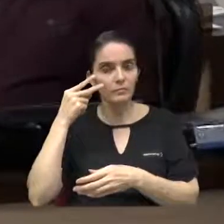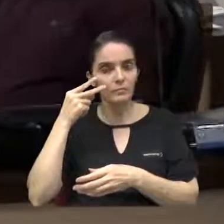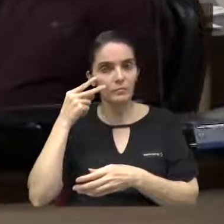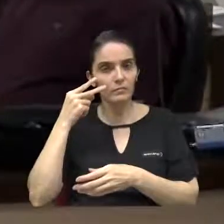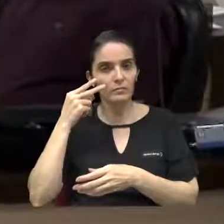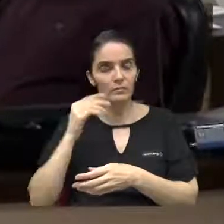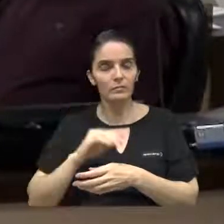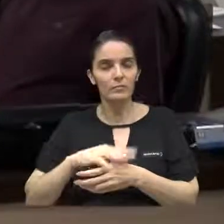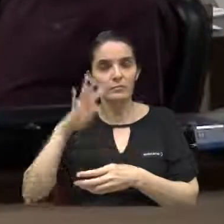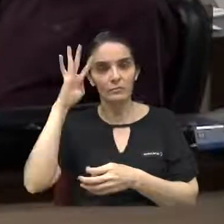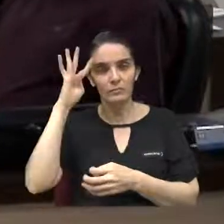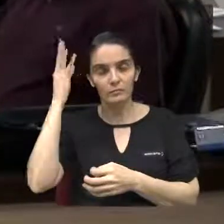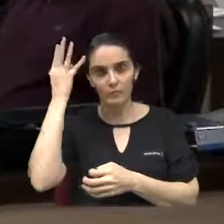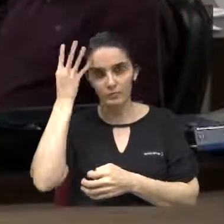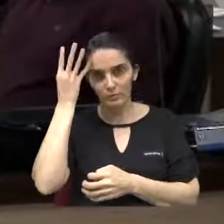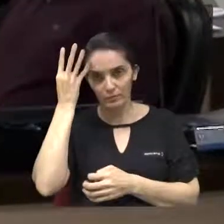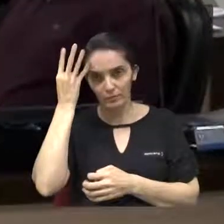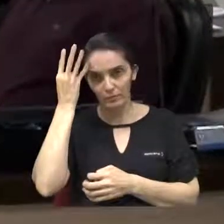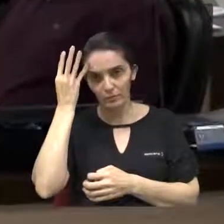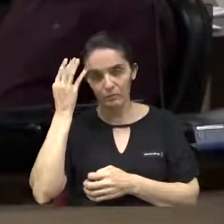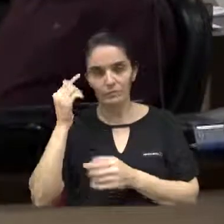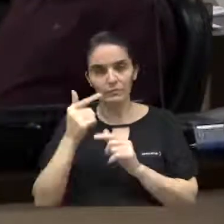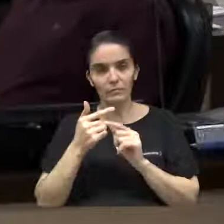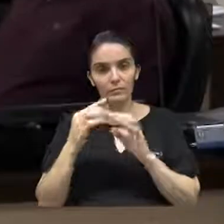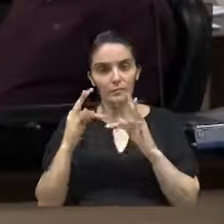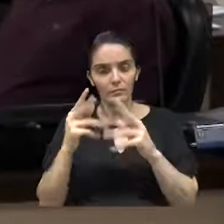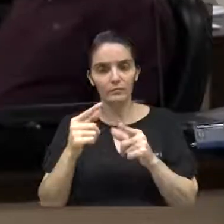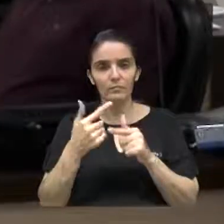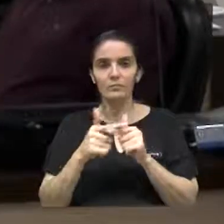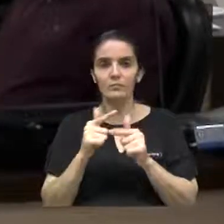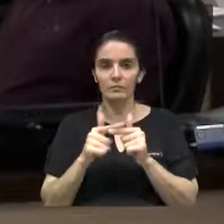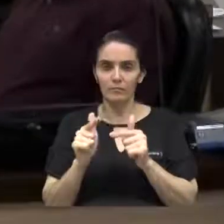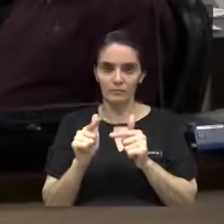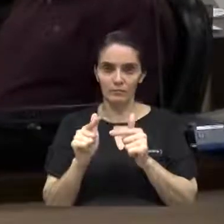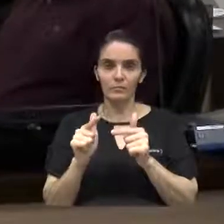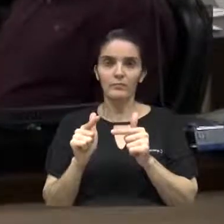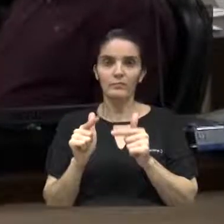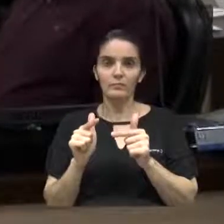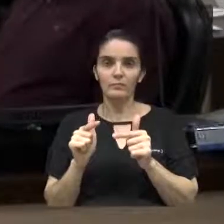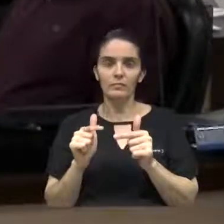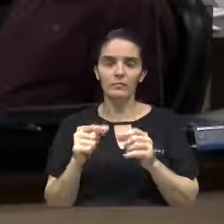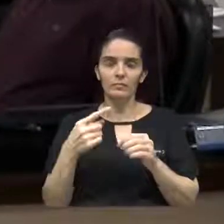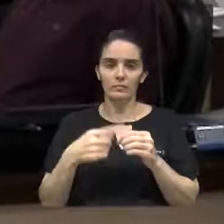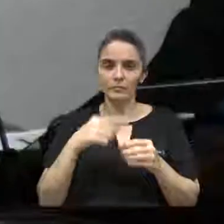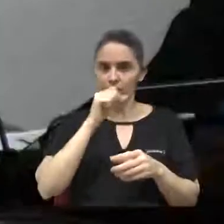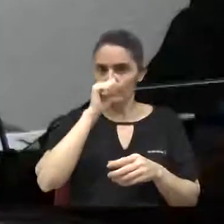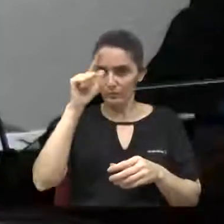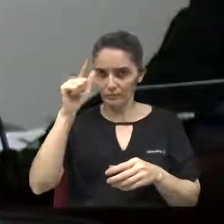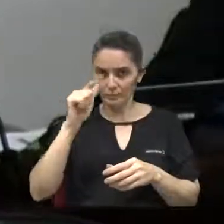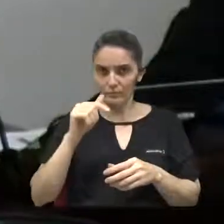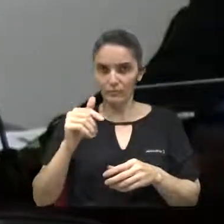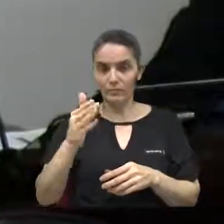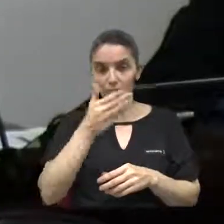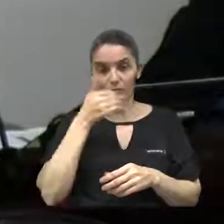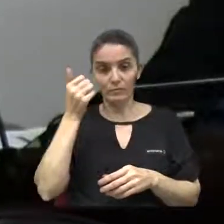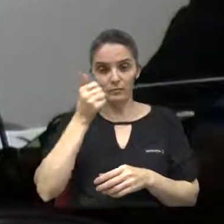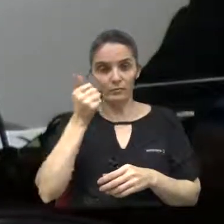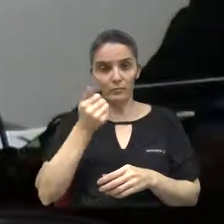chegarmos a um bem comum, que é facilitar a vida dos munícipes dentro da agência